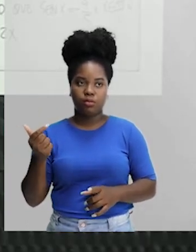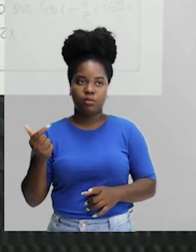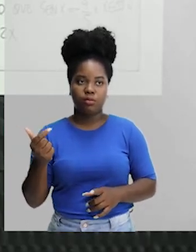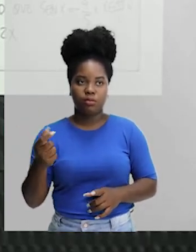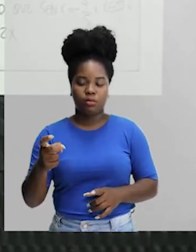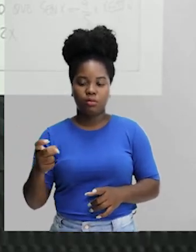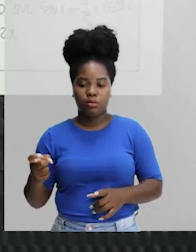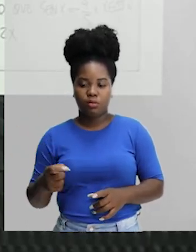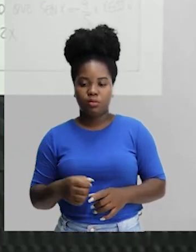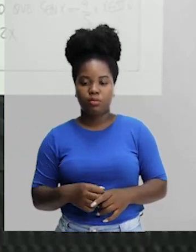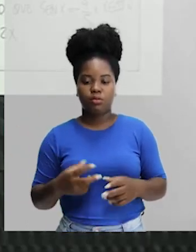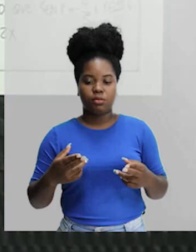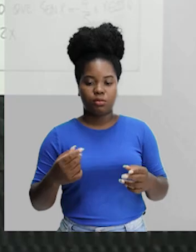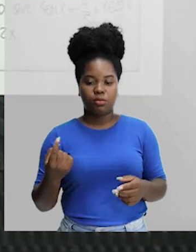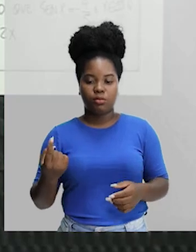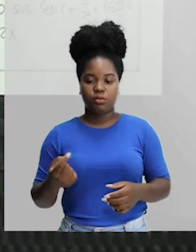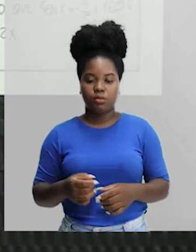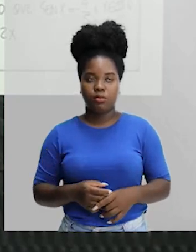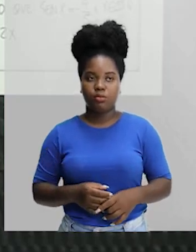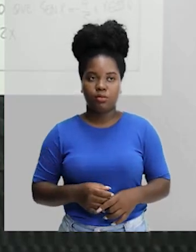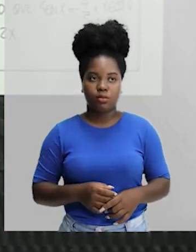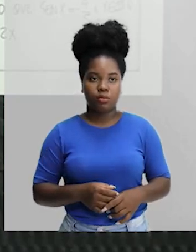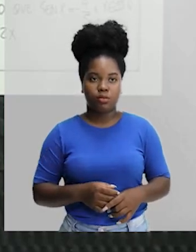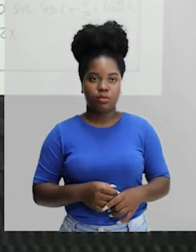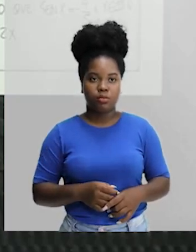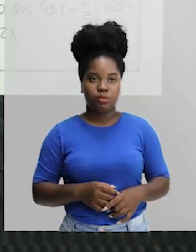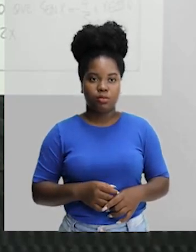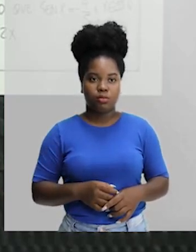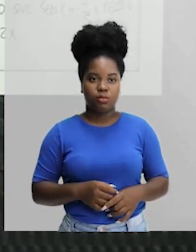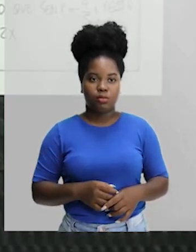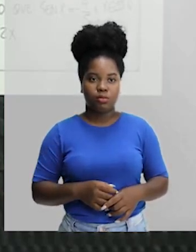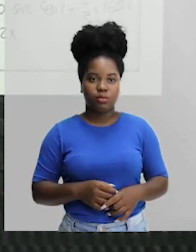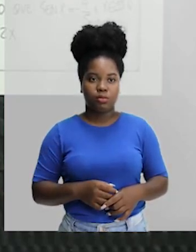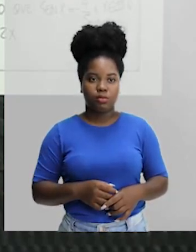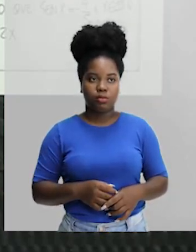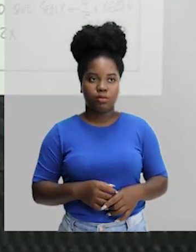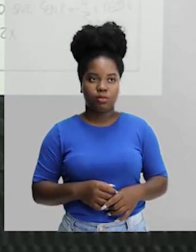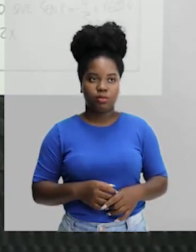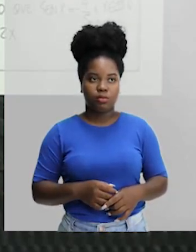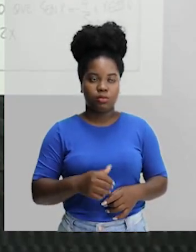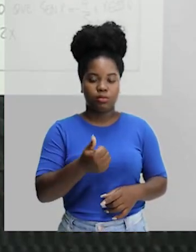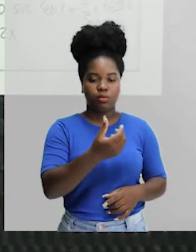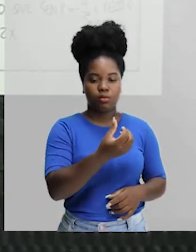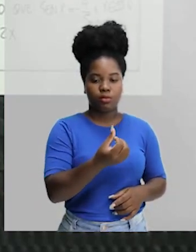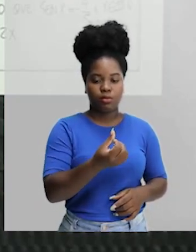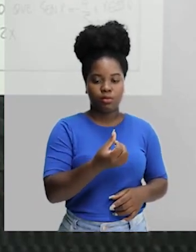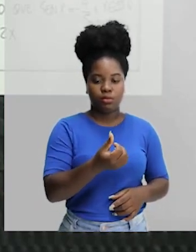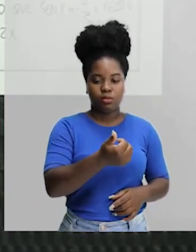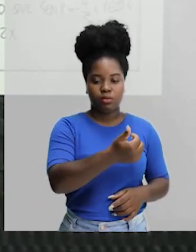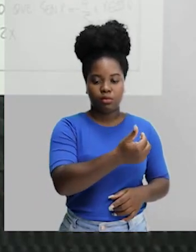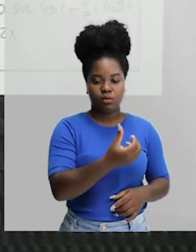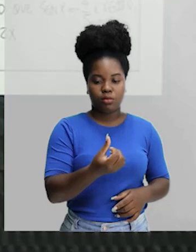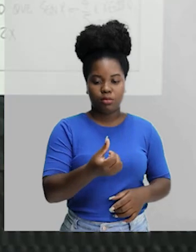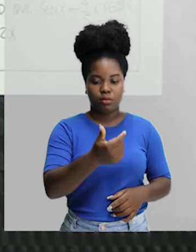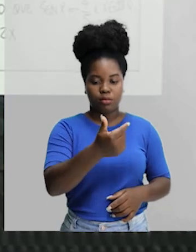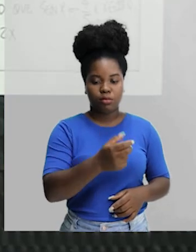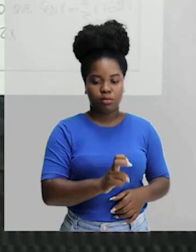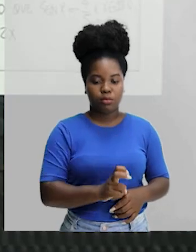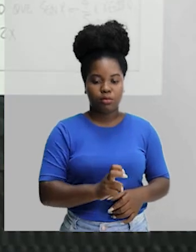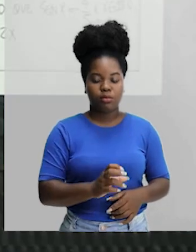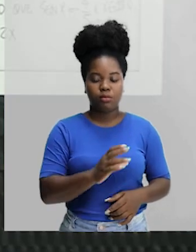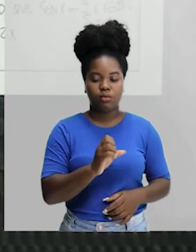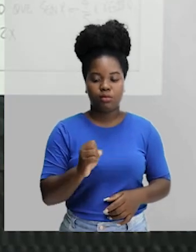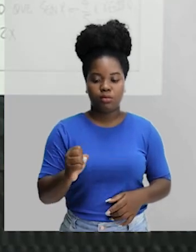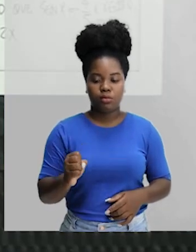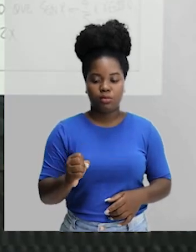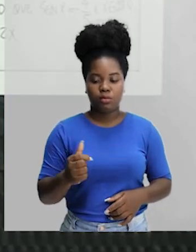de x igual a 1. Certo? Ó, isso aqui vai dar 16 sobre 25, né? Então, cosseno ao